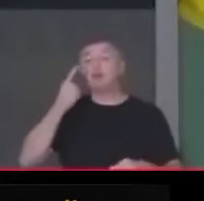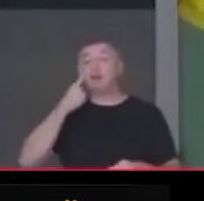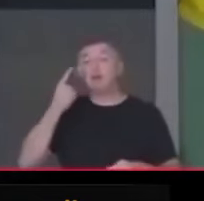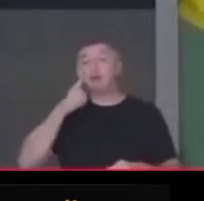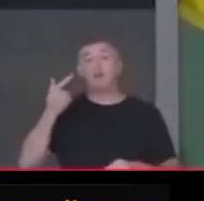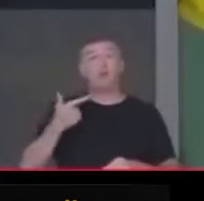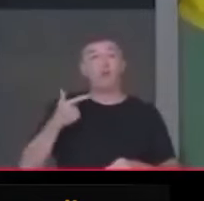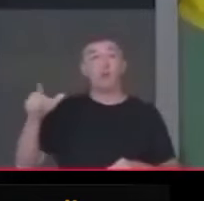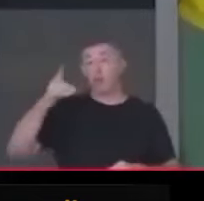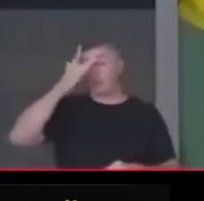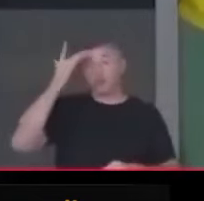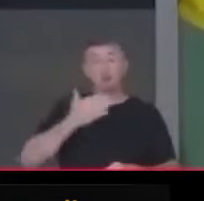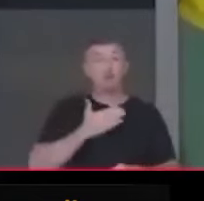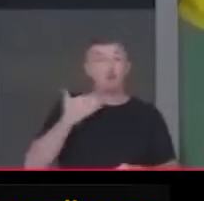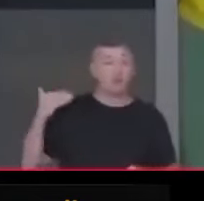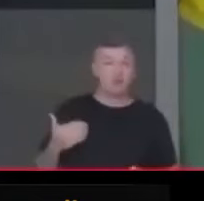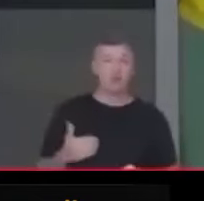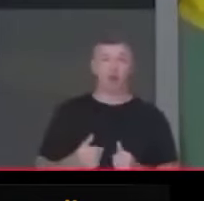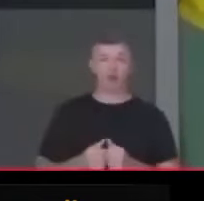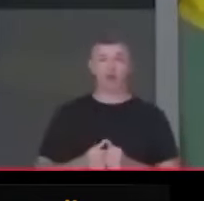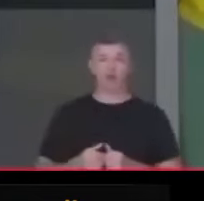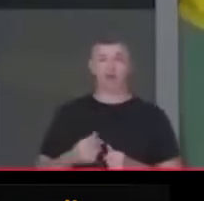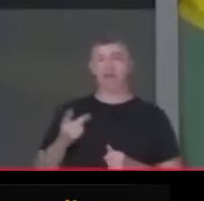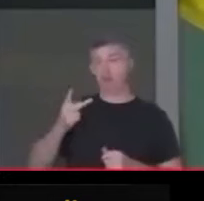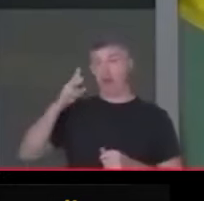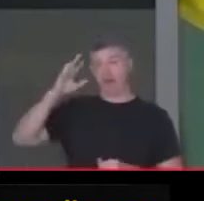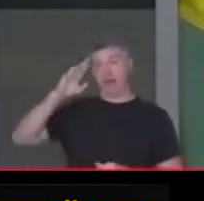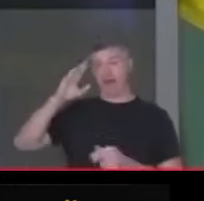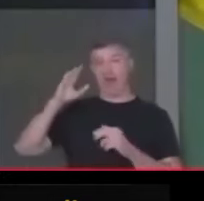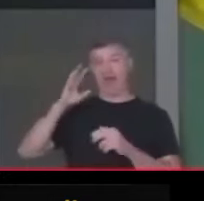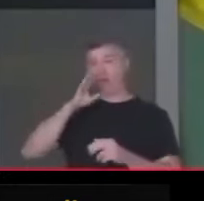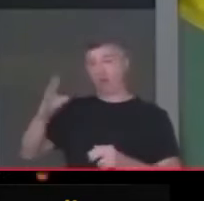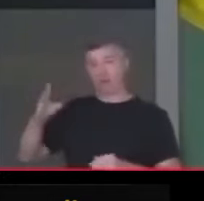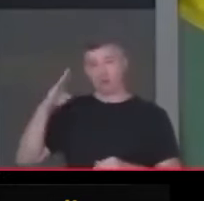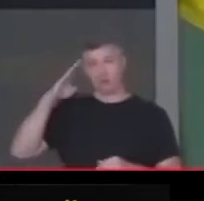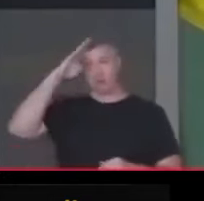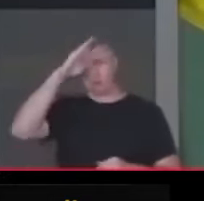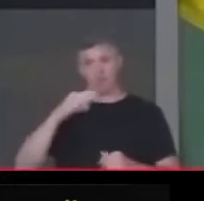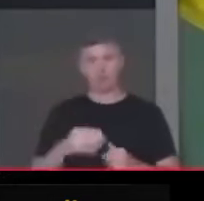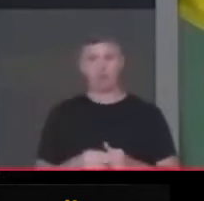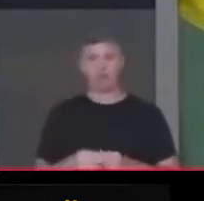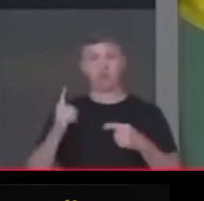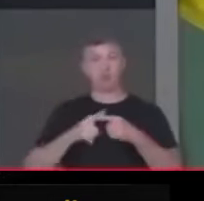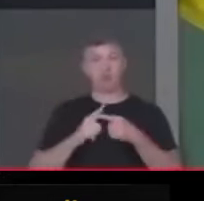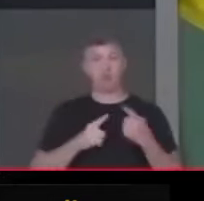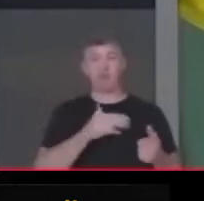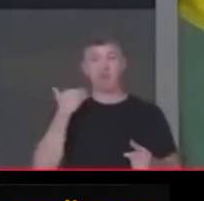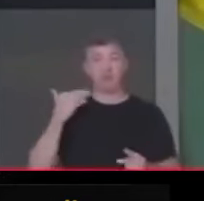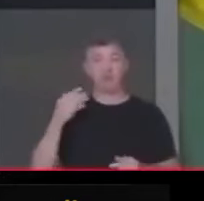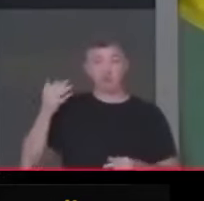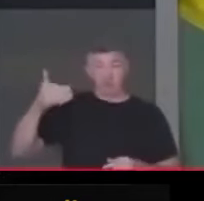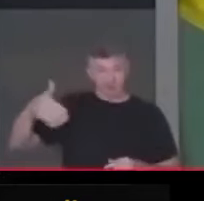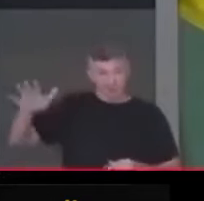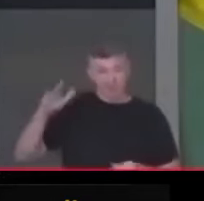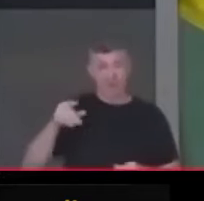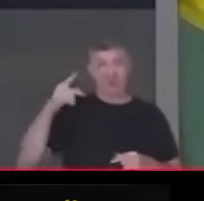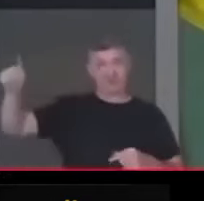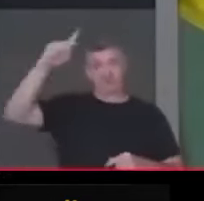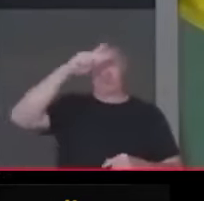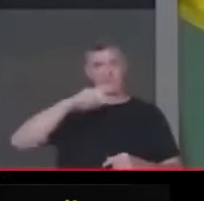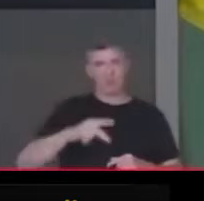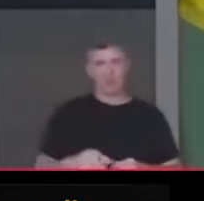Outro defunto para poder atribuir a Bolsonaro, porque este defunto que está aí é de